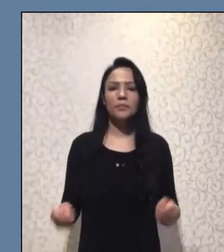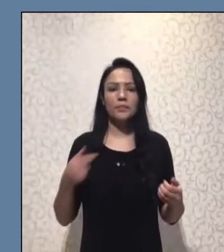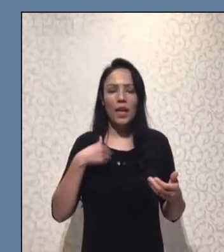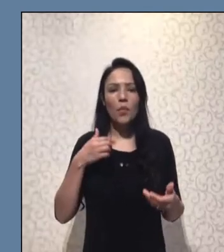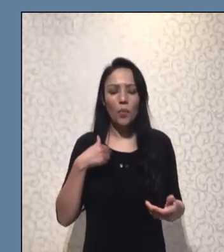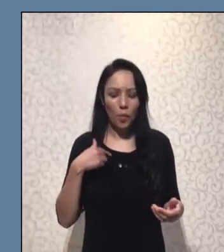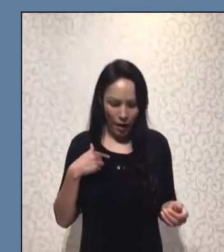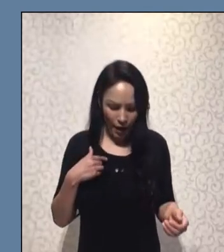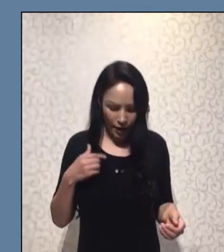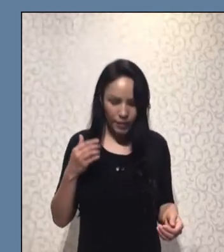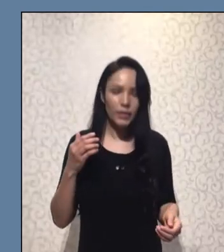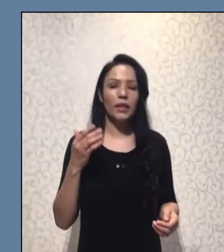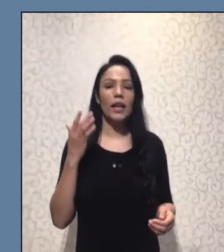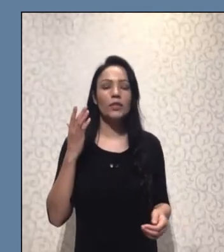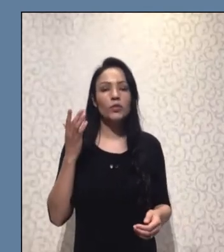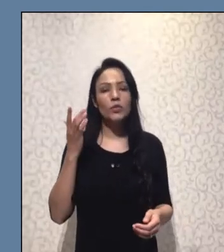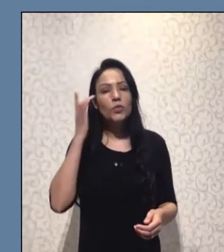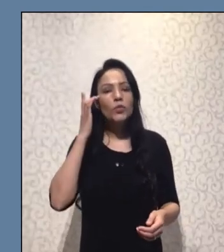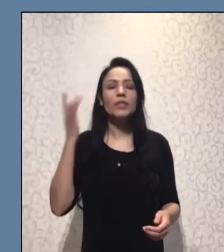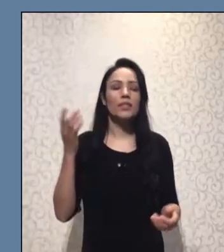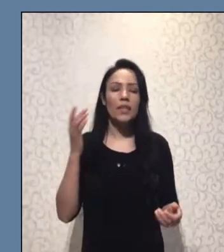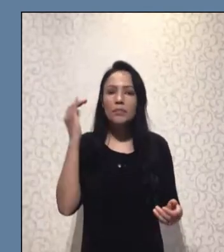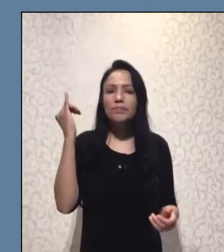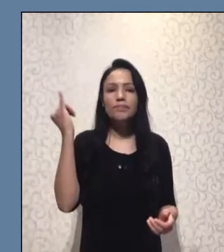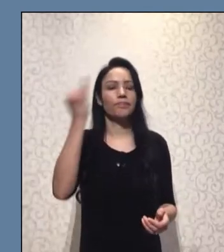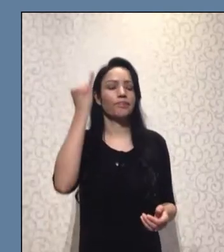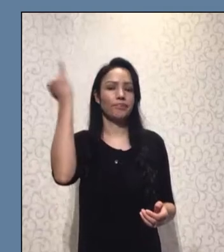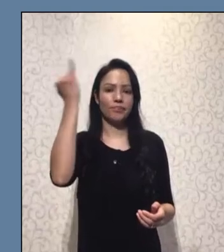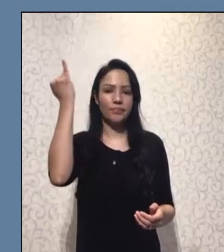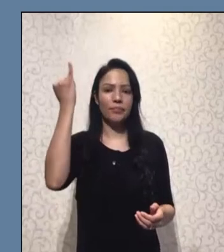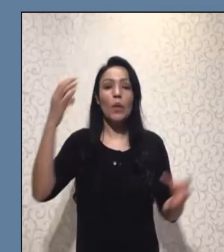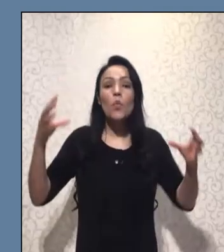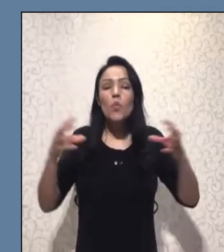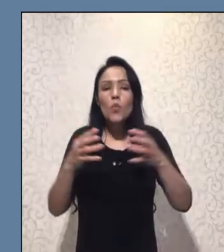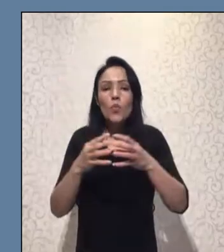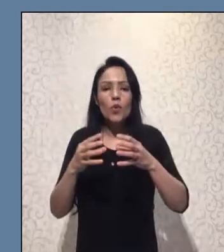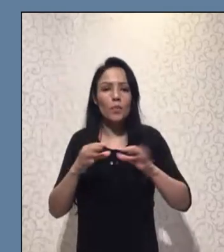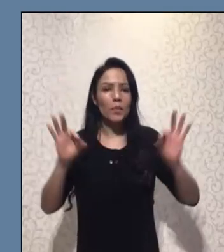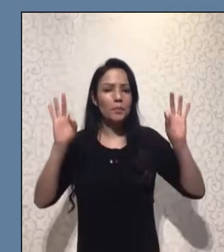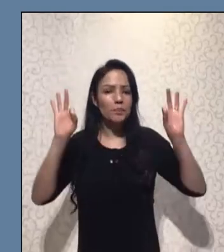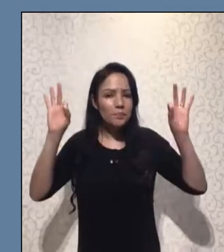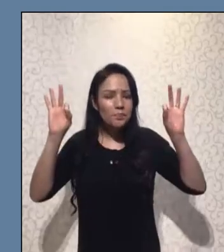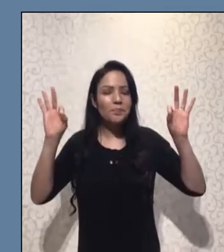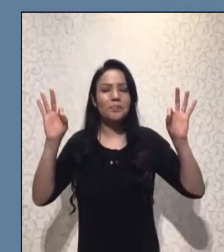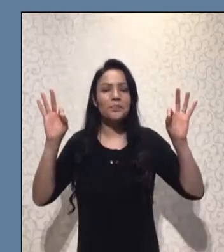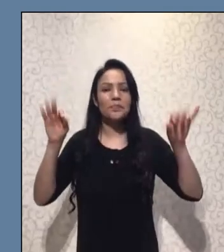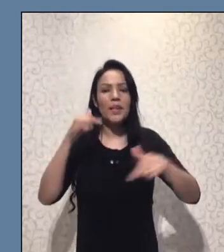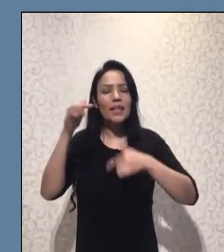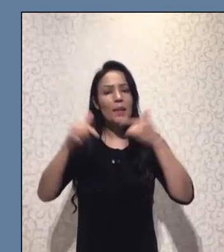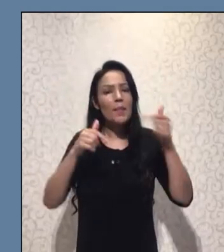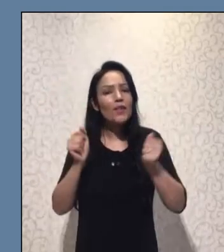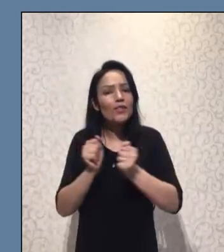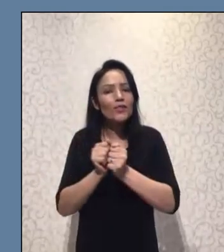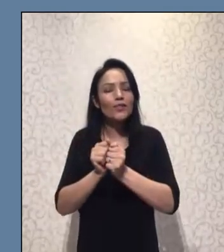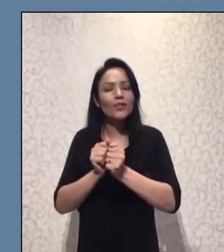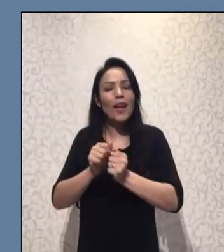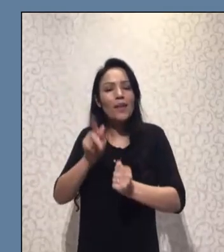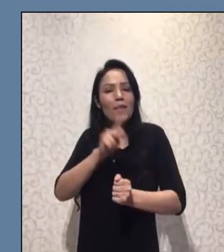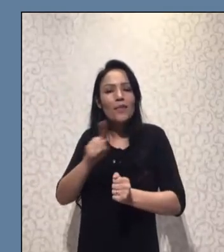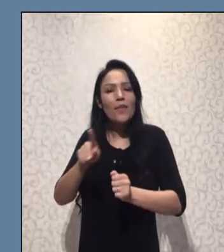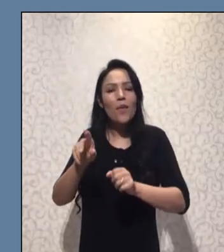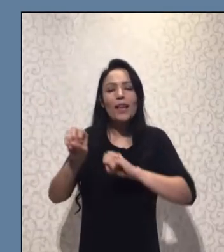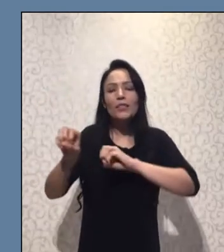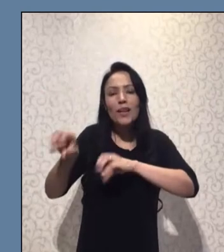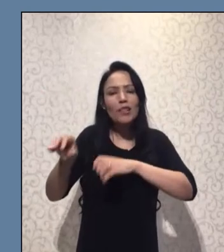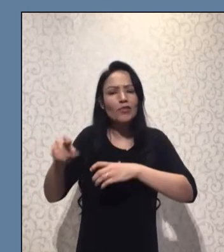trabalho com equipe fantástica, com educadores de primeira qualidade, numa